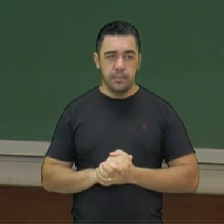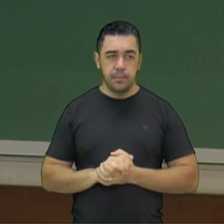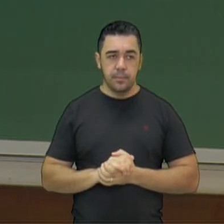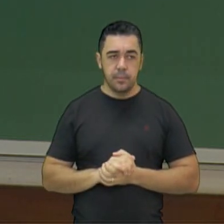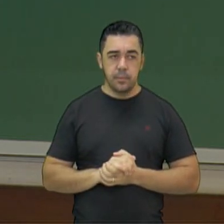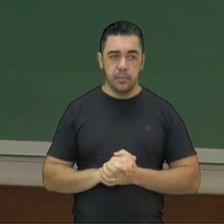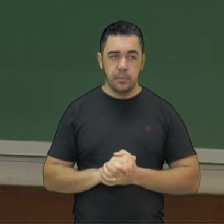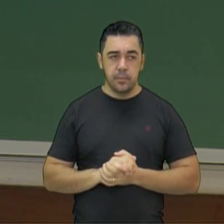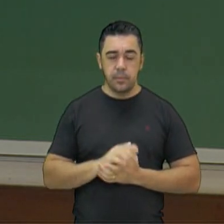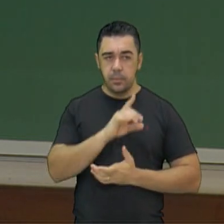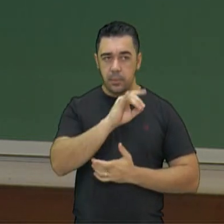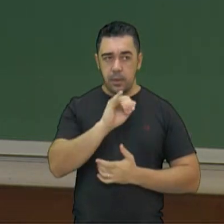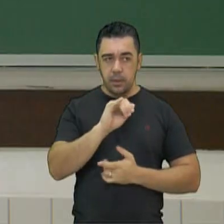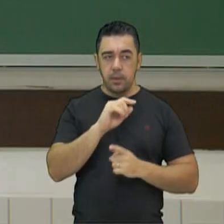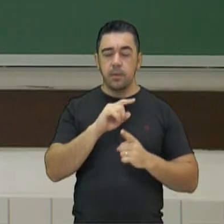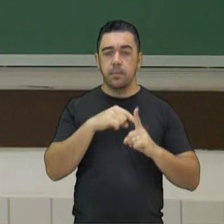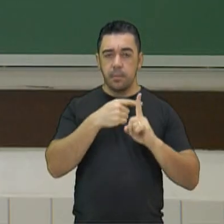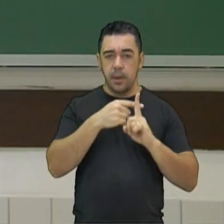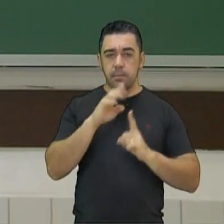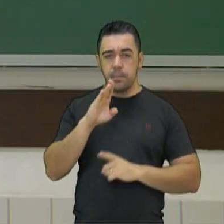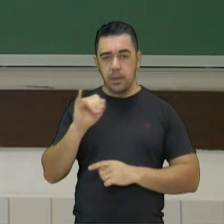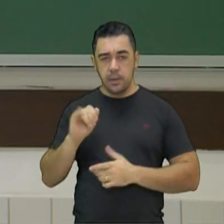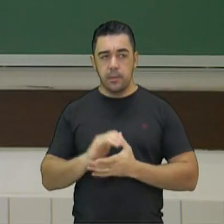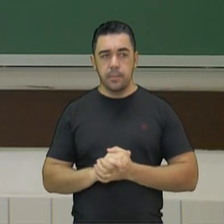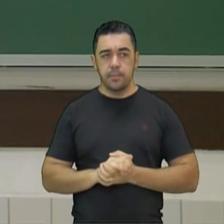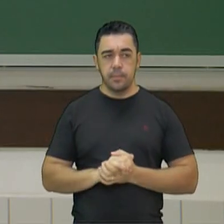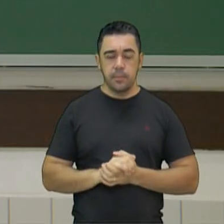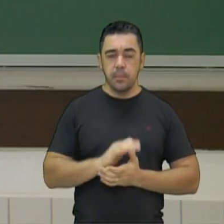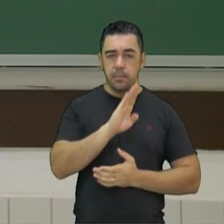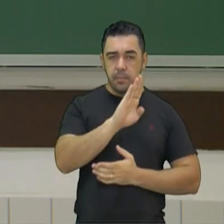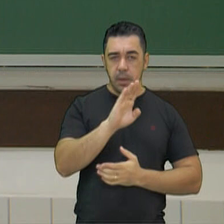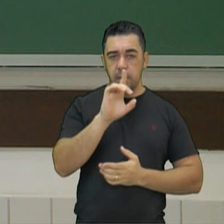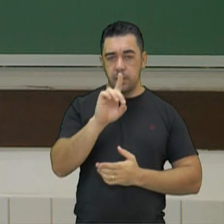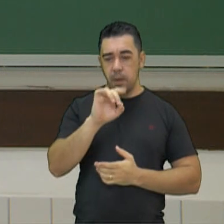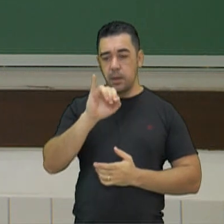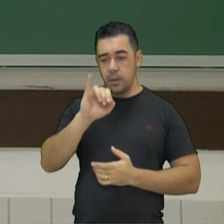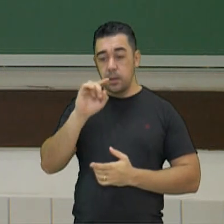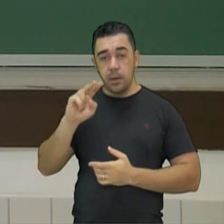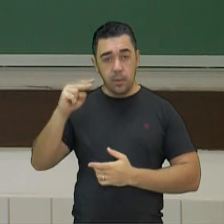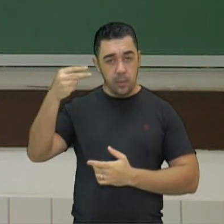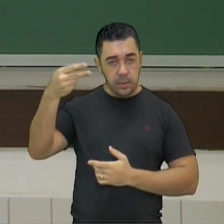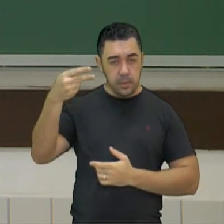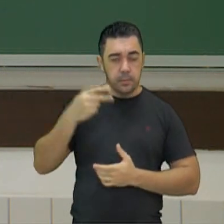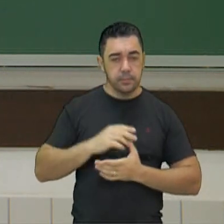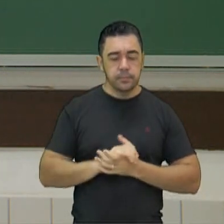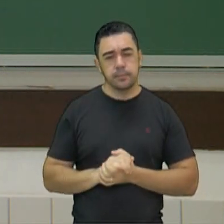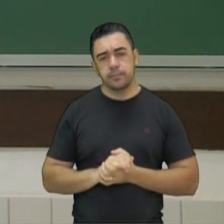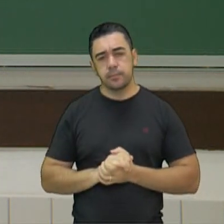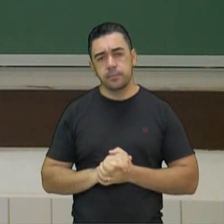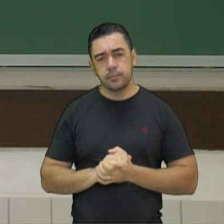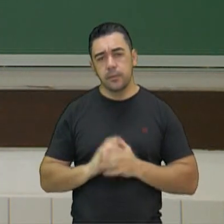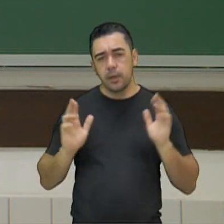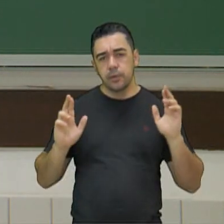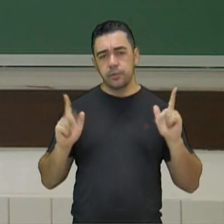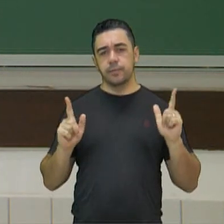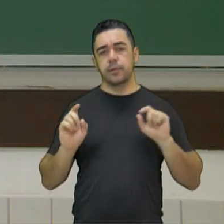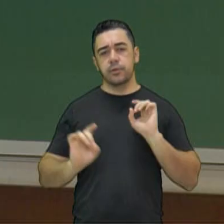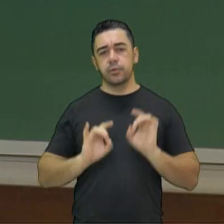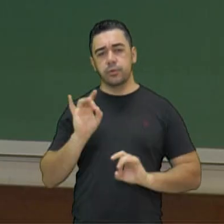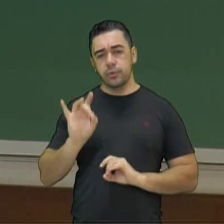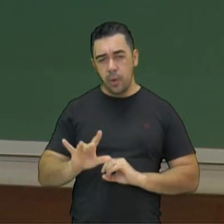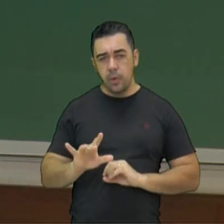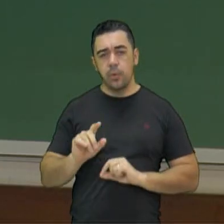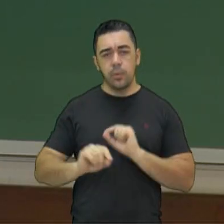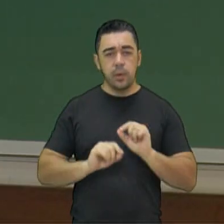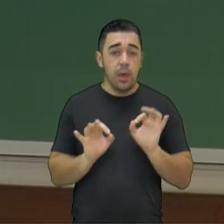ADI. DI vezes BI, BDI ao quadrado. Então, o que vai diferenciar aqui é que